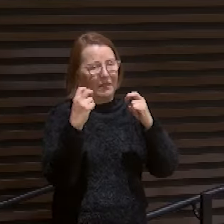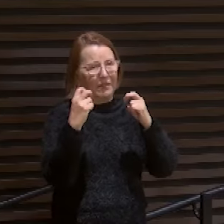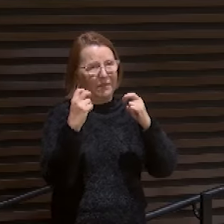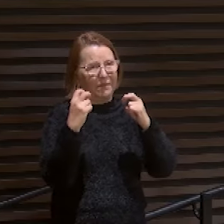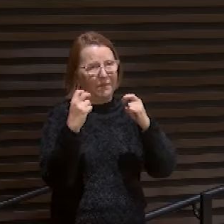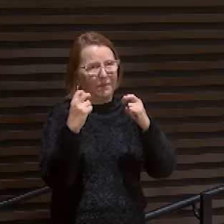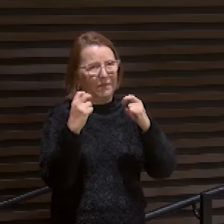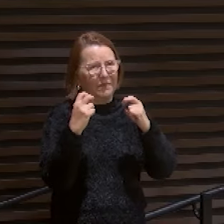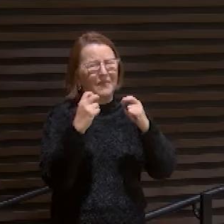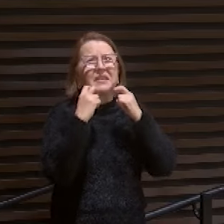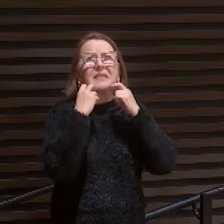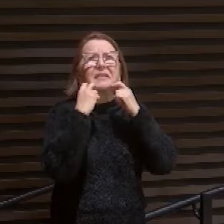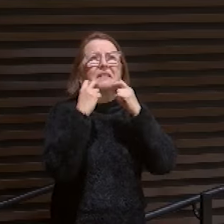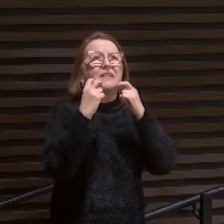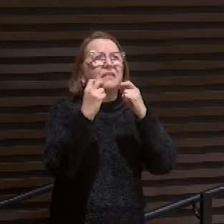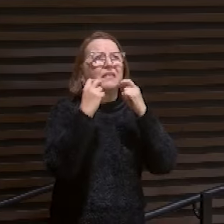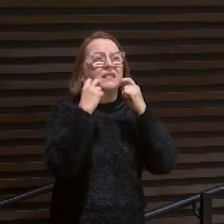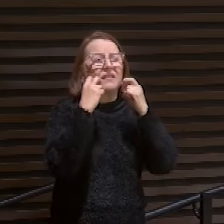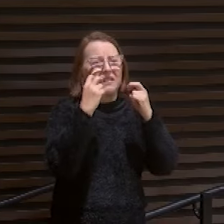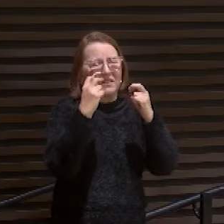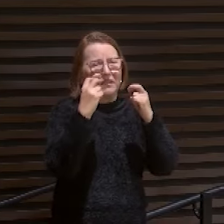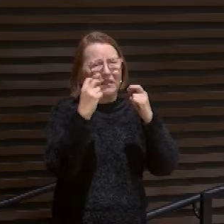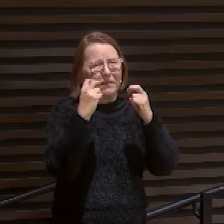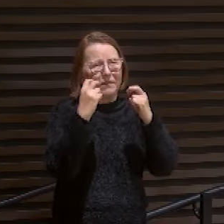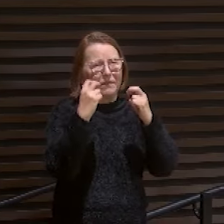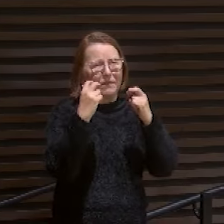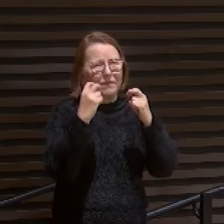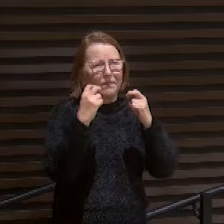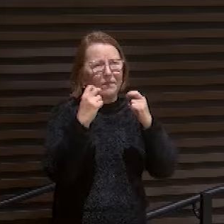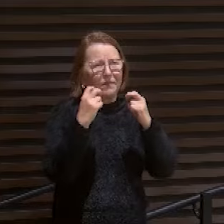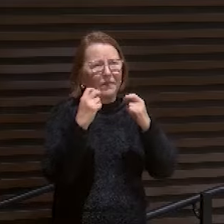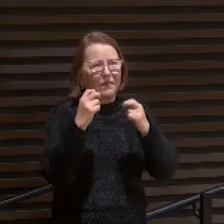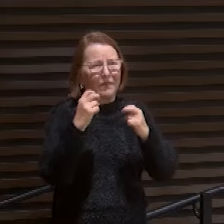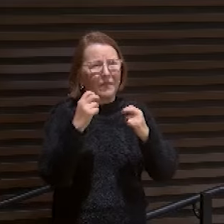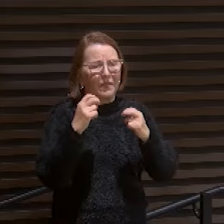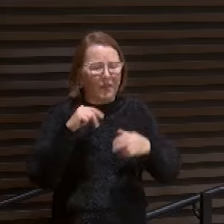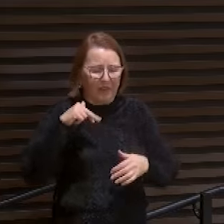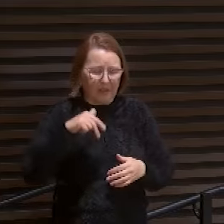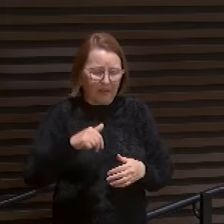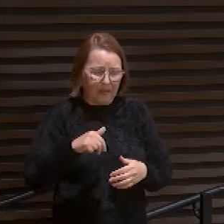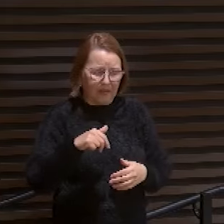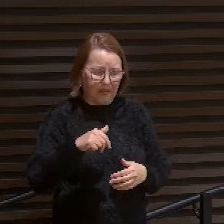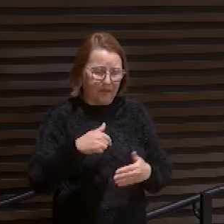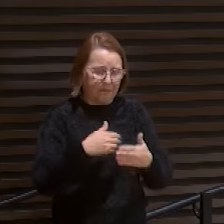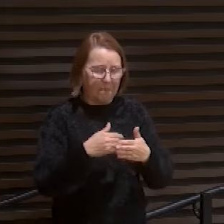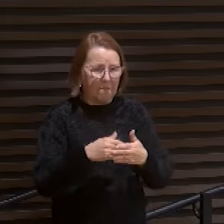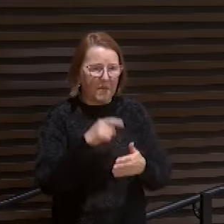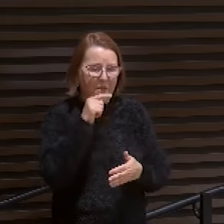e gritando até na beira do rio Cafezal.